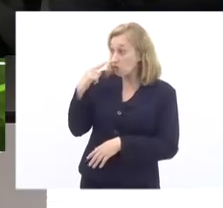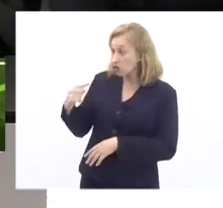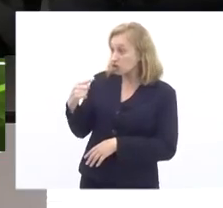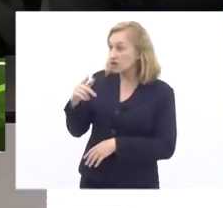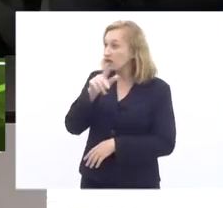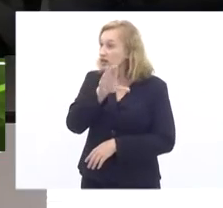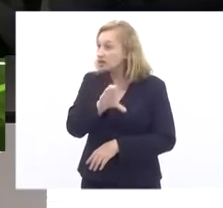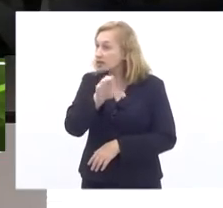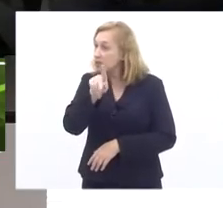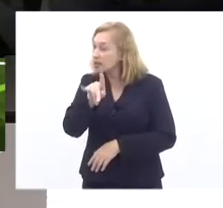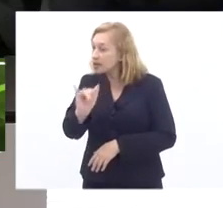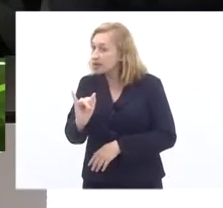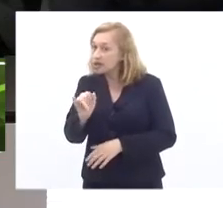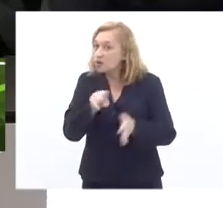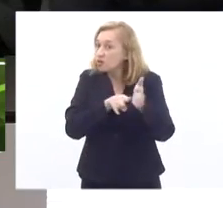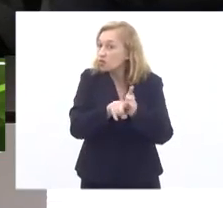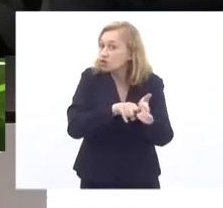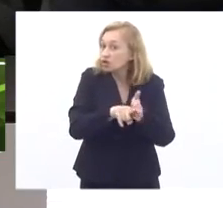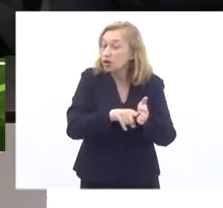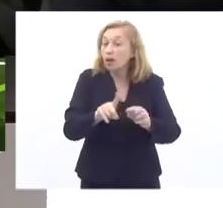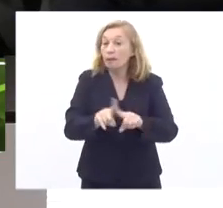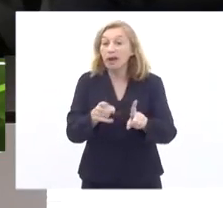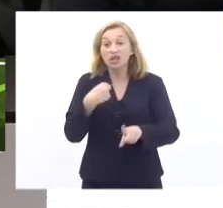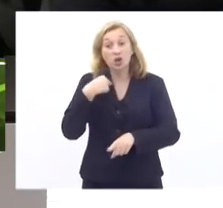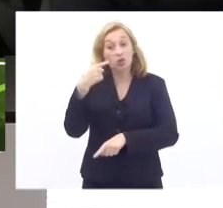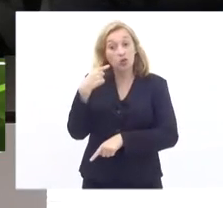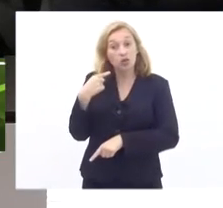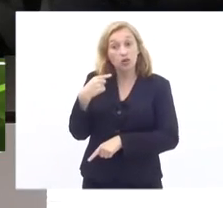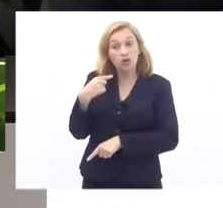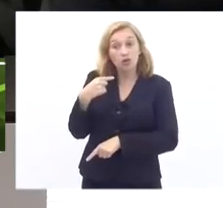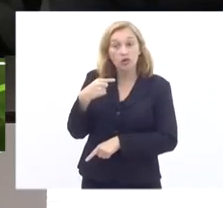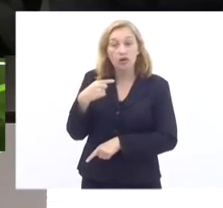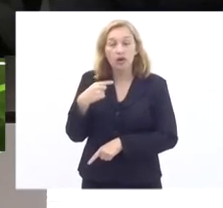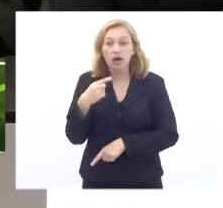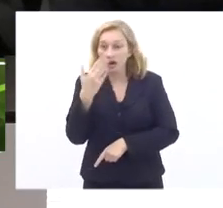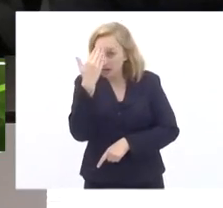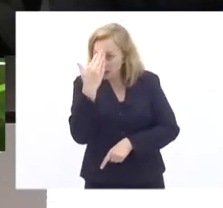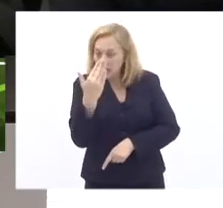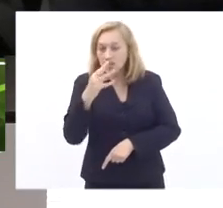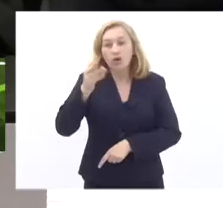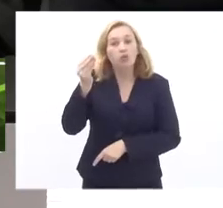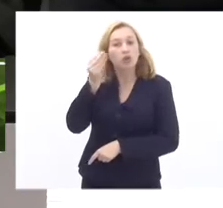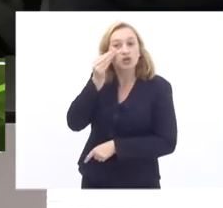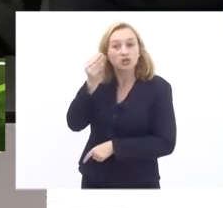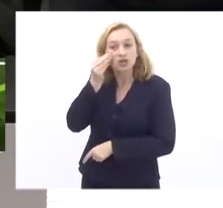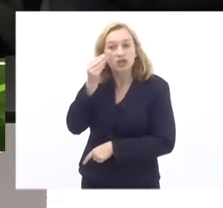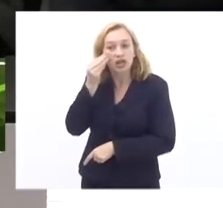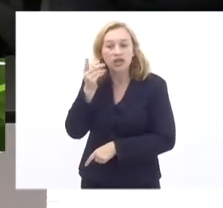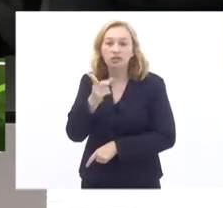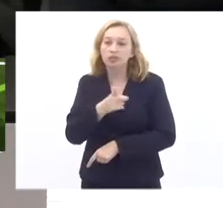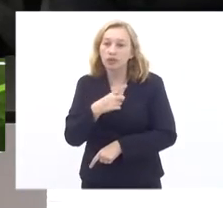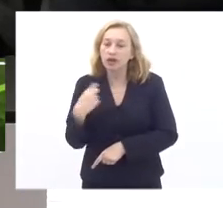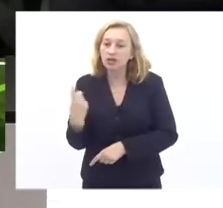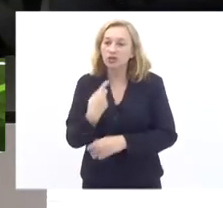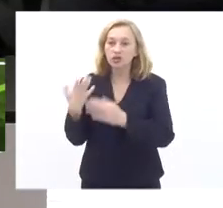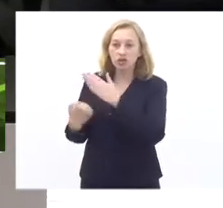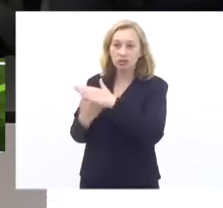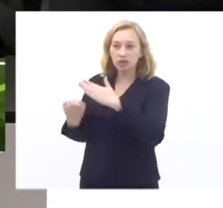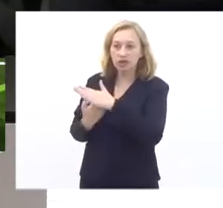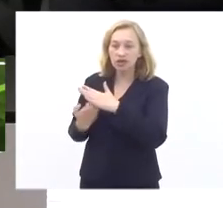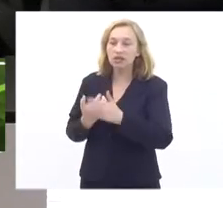CPI, é uma investigação, mas eu considero e agradeço, porque é uma oportunidade para a Supervia